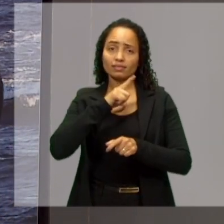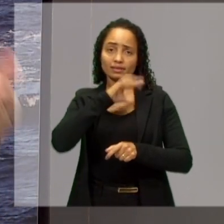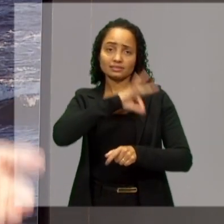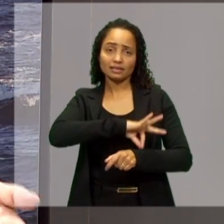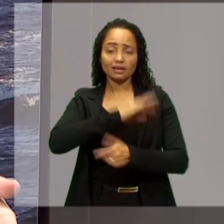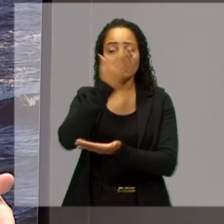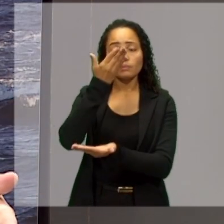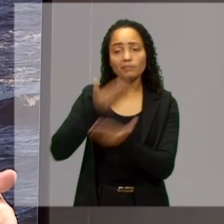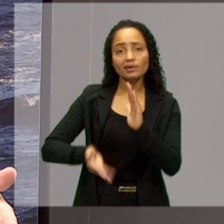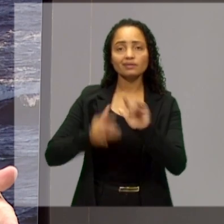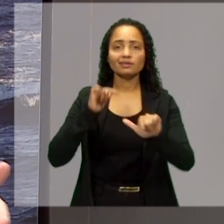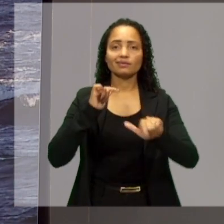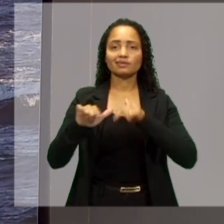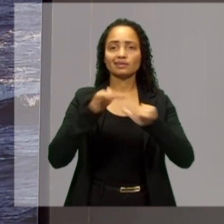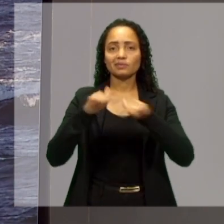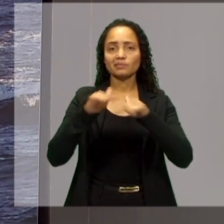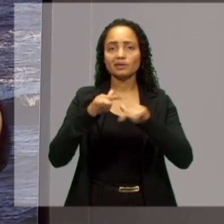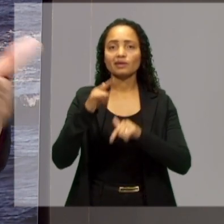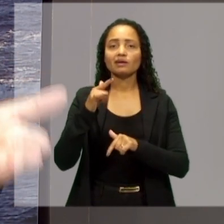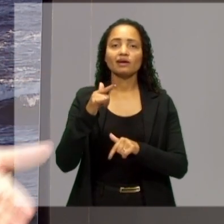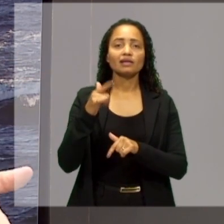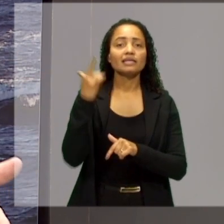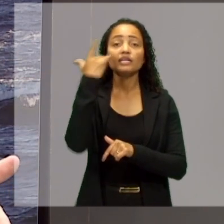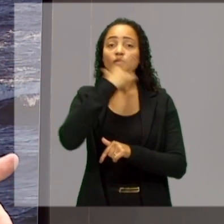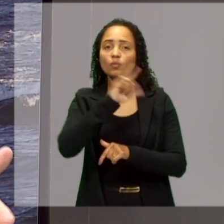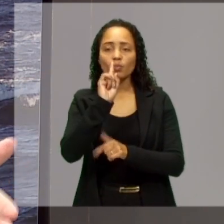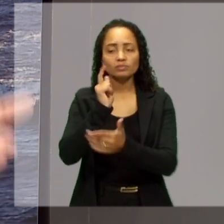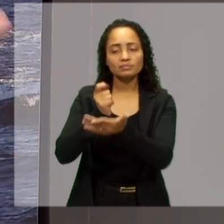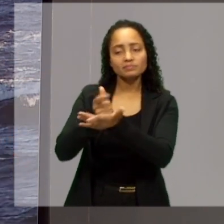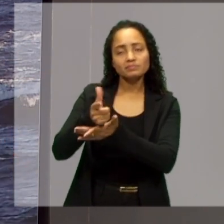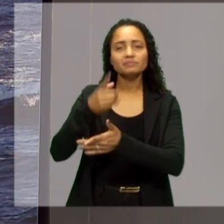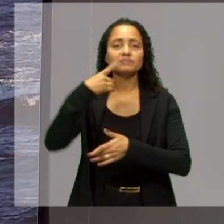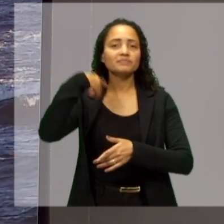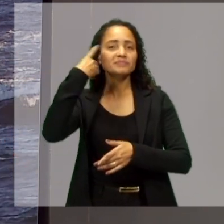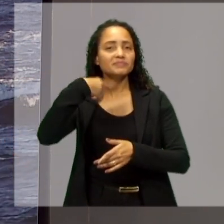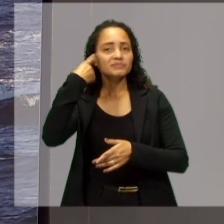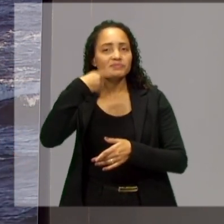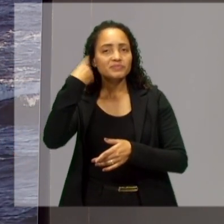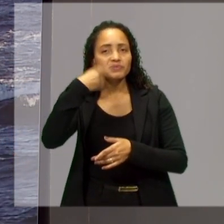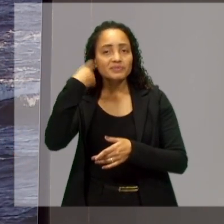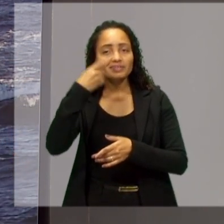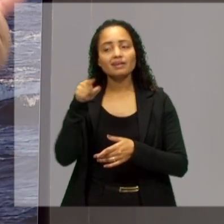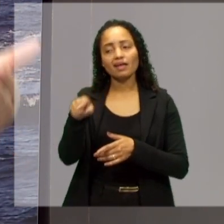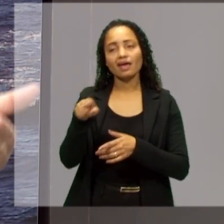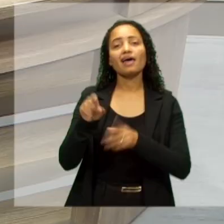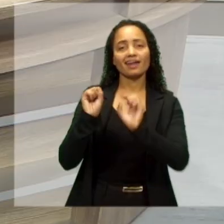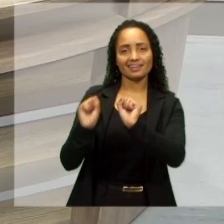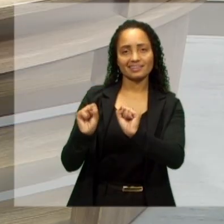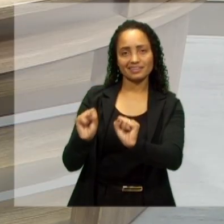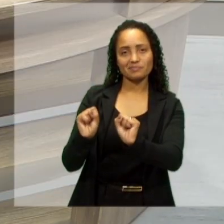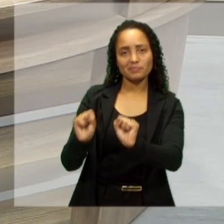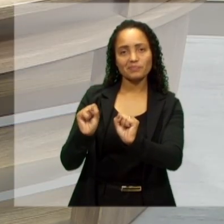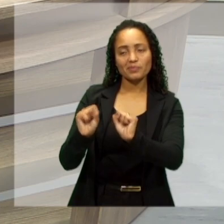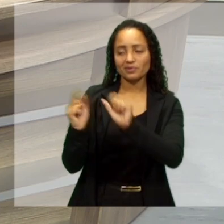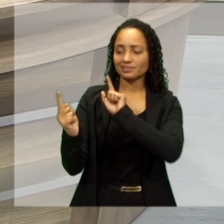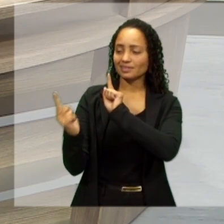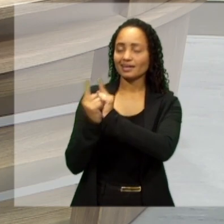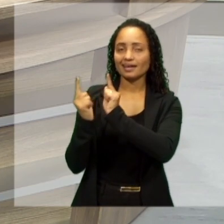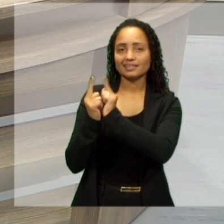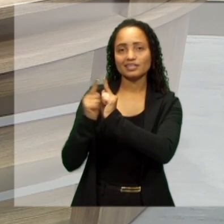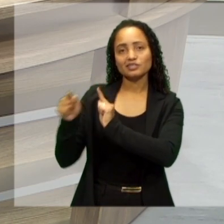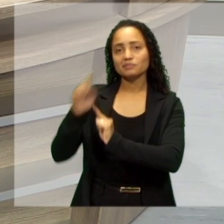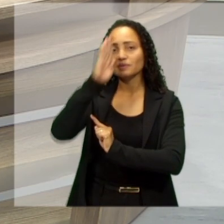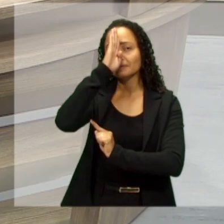e não teria como pagar pelo advogado, ela também vai poder ser atendida se